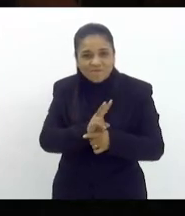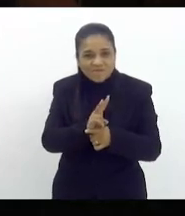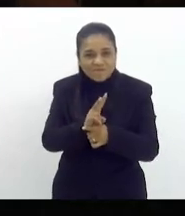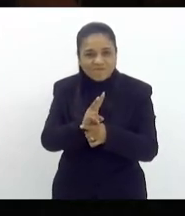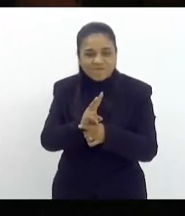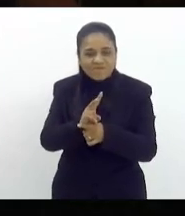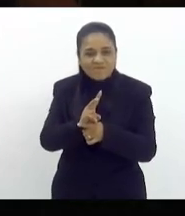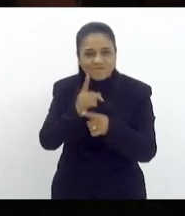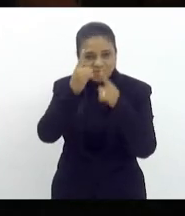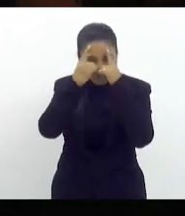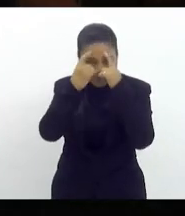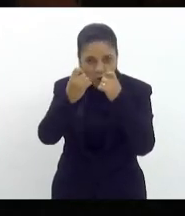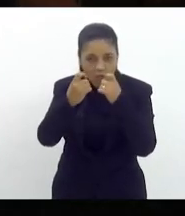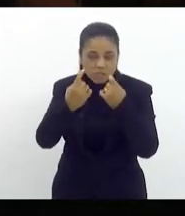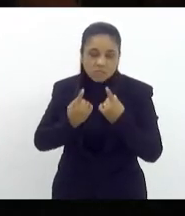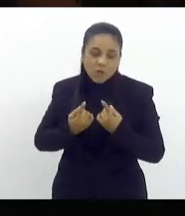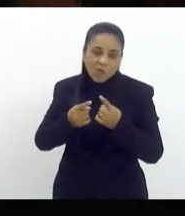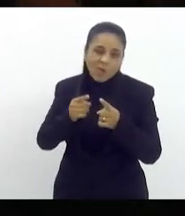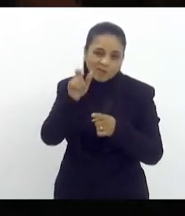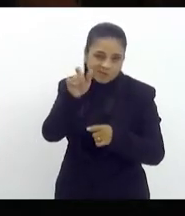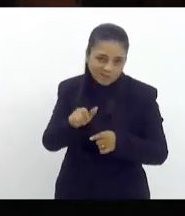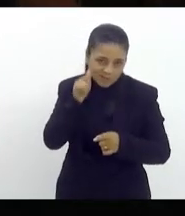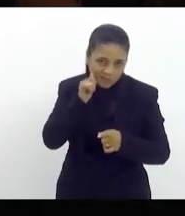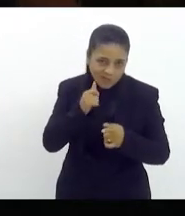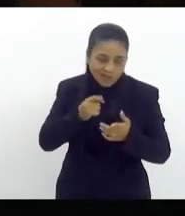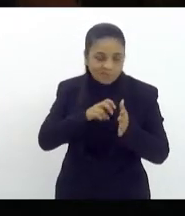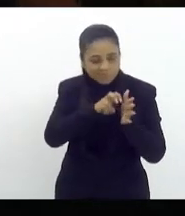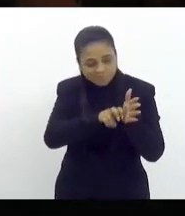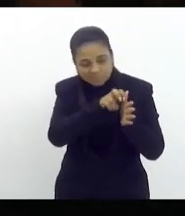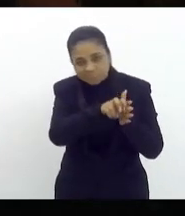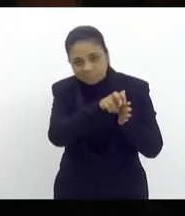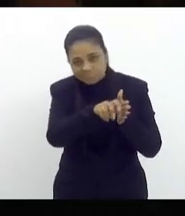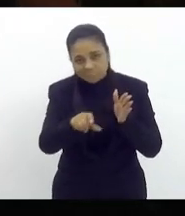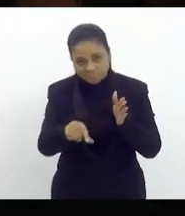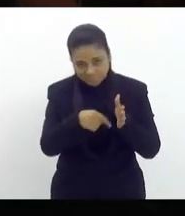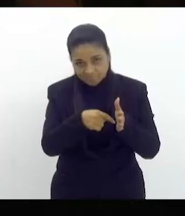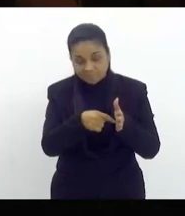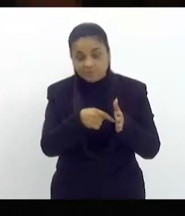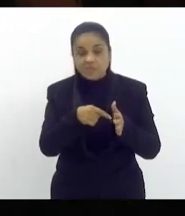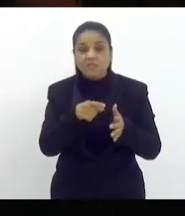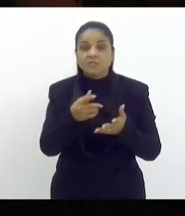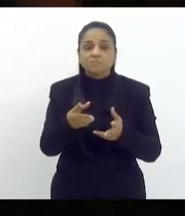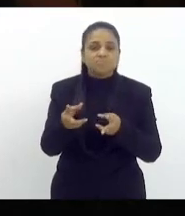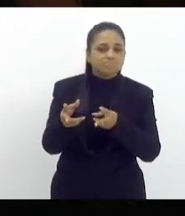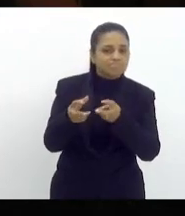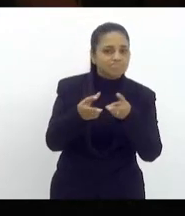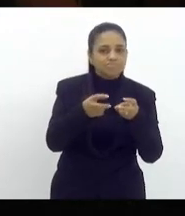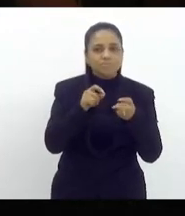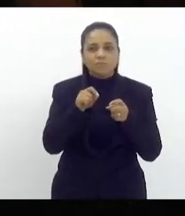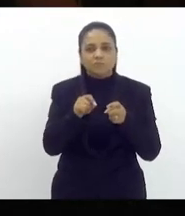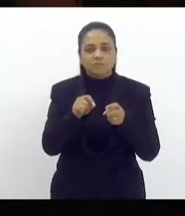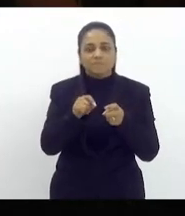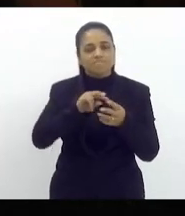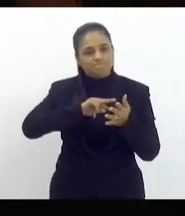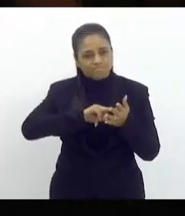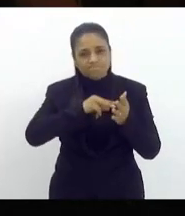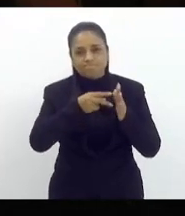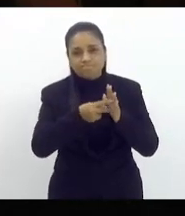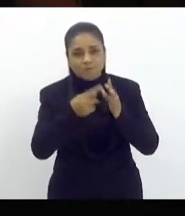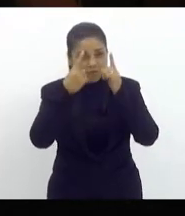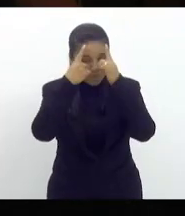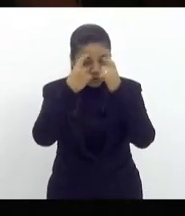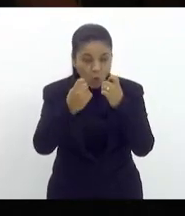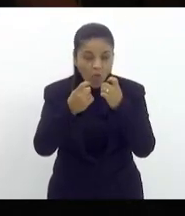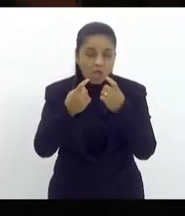atualmente a região norte Fluminense observa um aumento significativo dos casos de violência contra